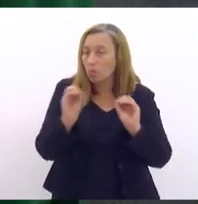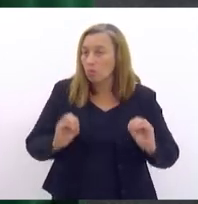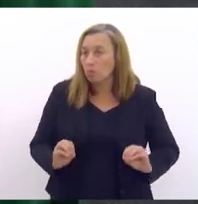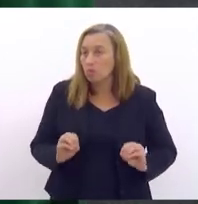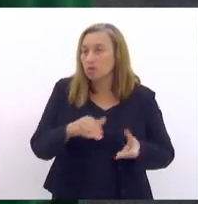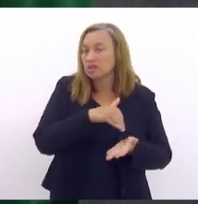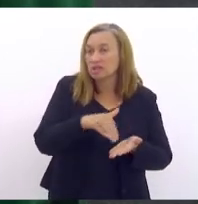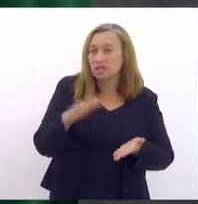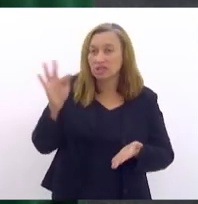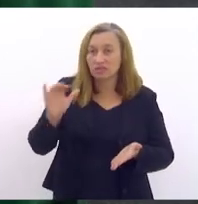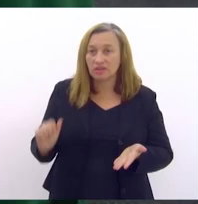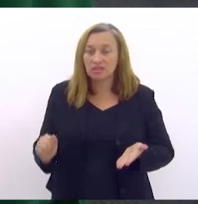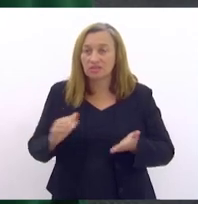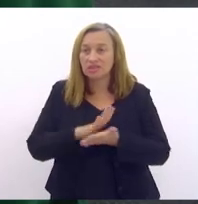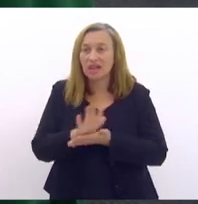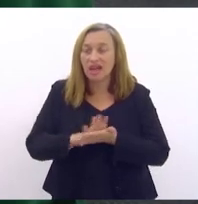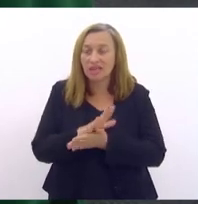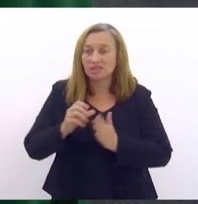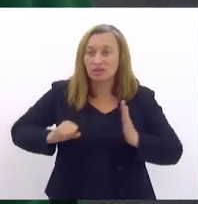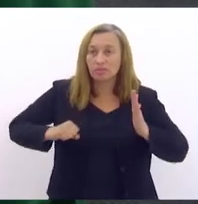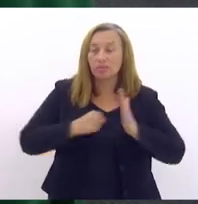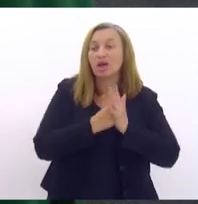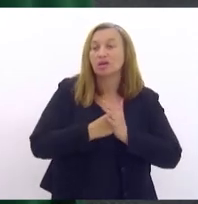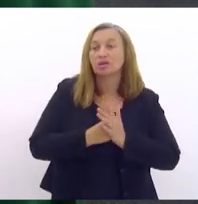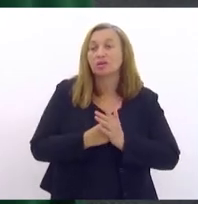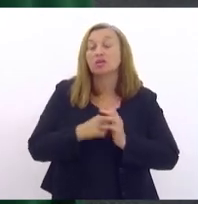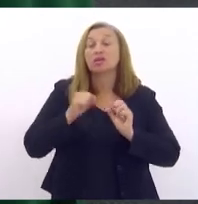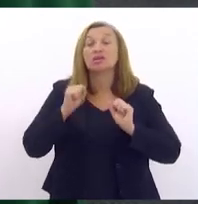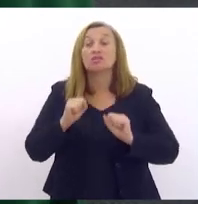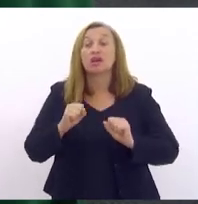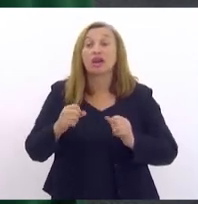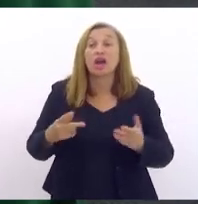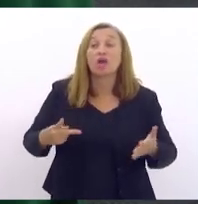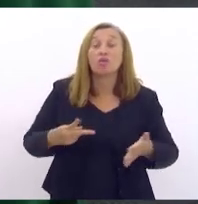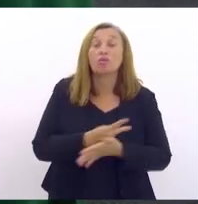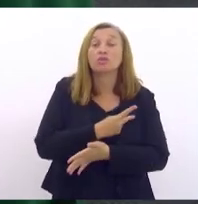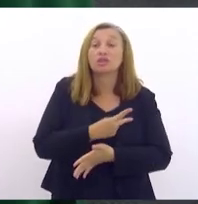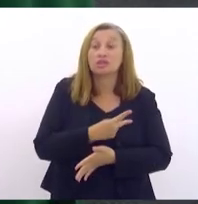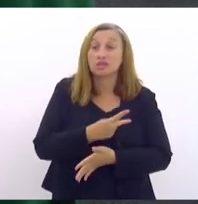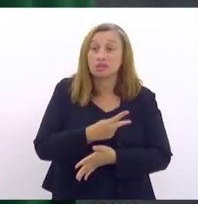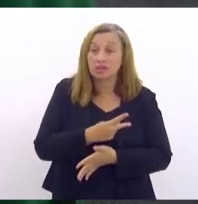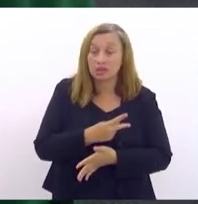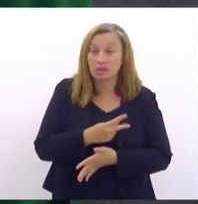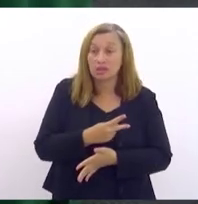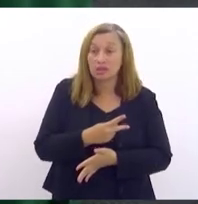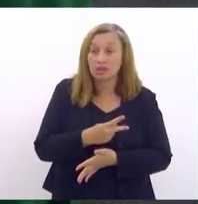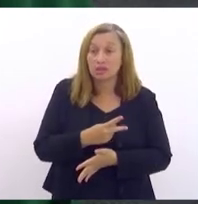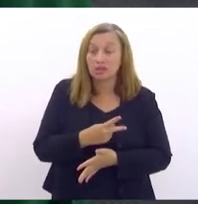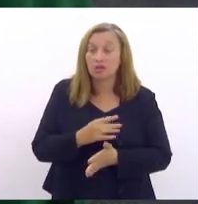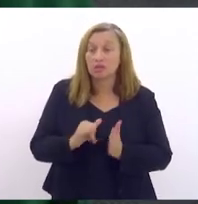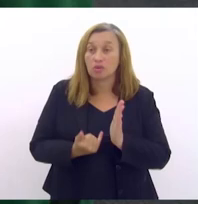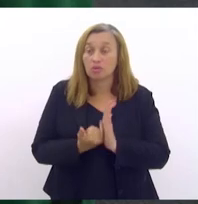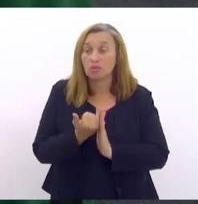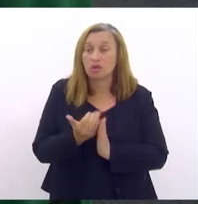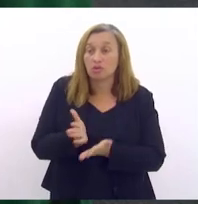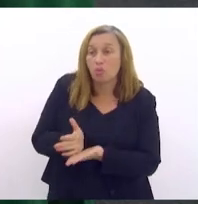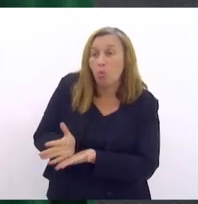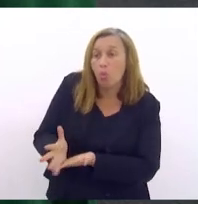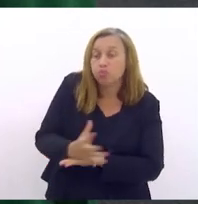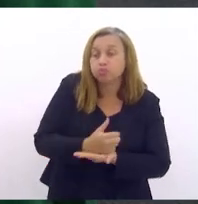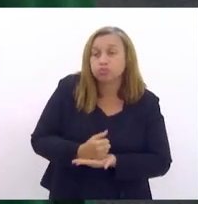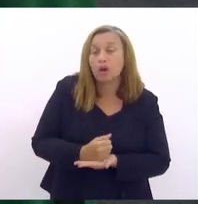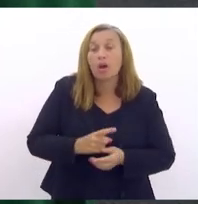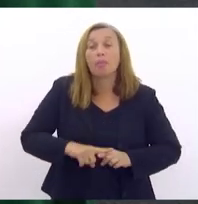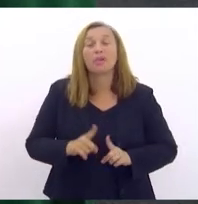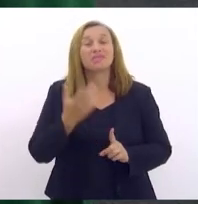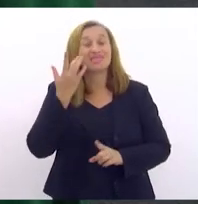Secretaria de Fazenda, nenhum impacto do que vai produzir o aumento desse imposto, quanto vamos arrecadar, mas